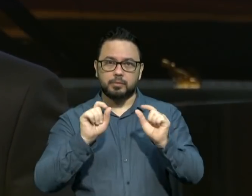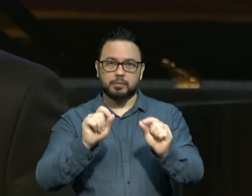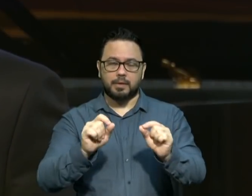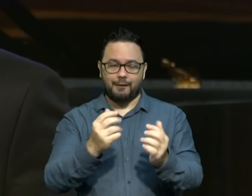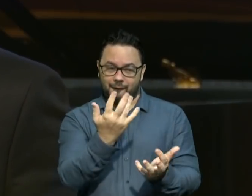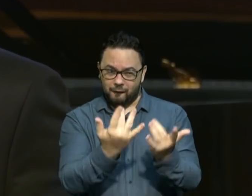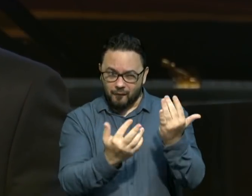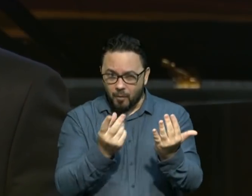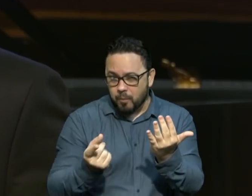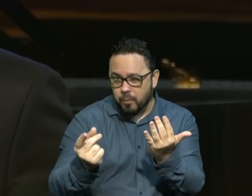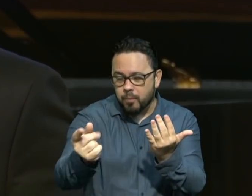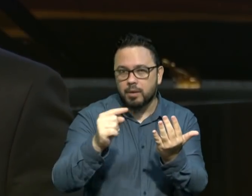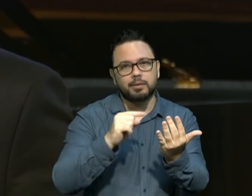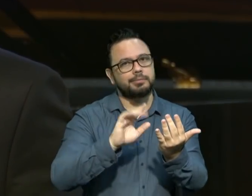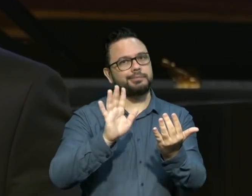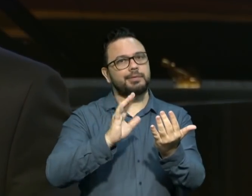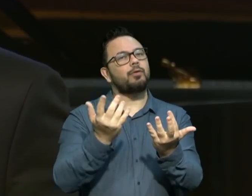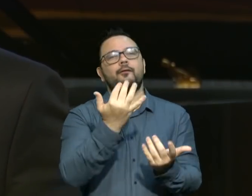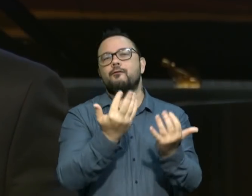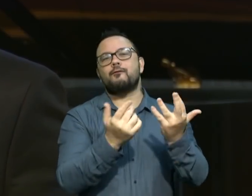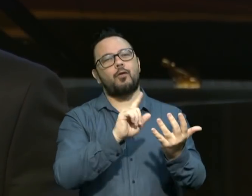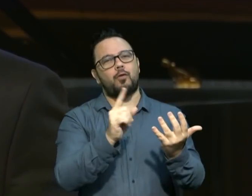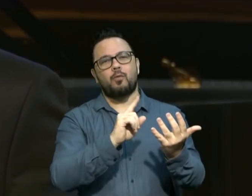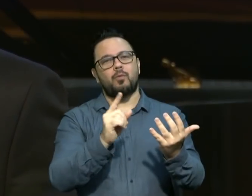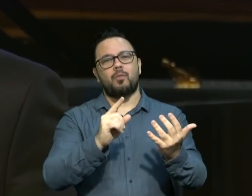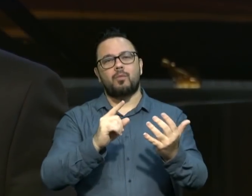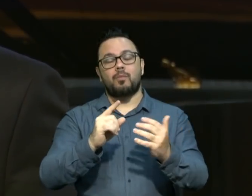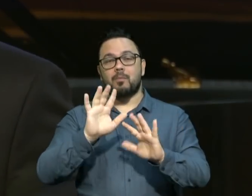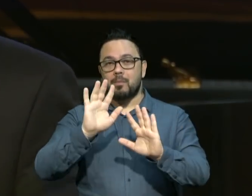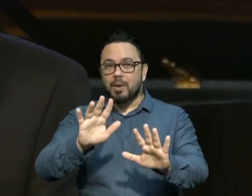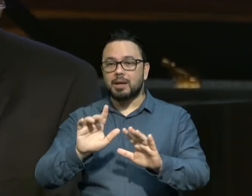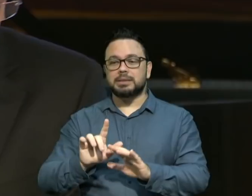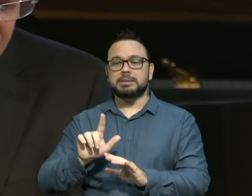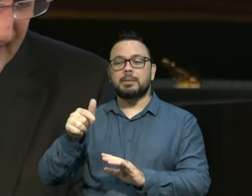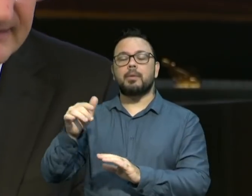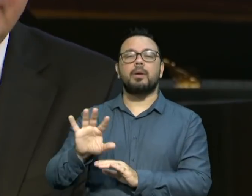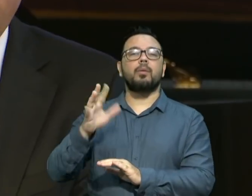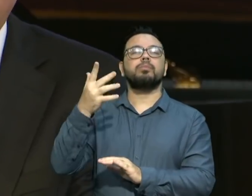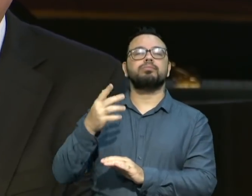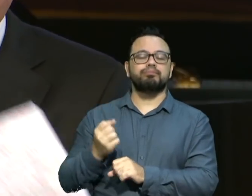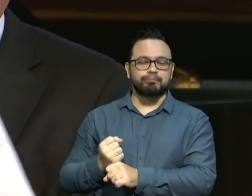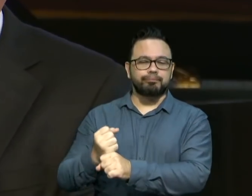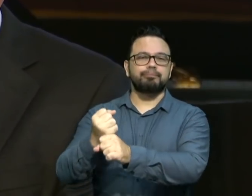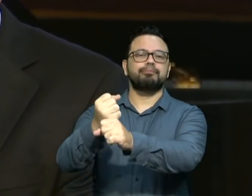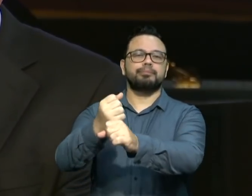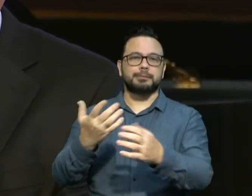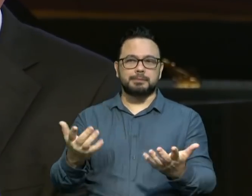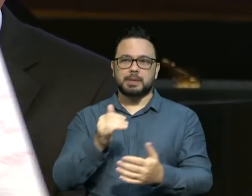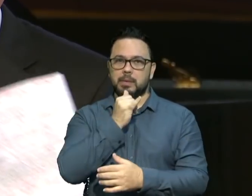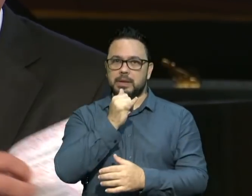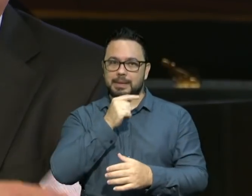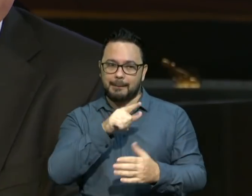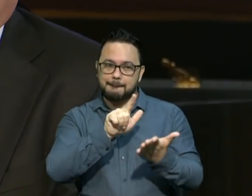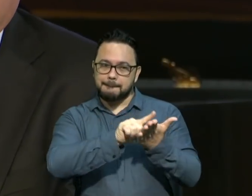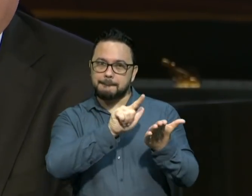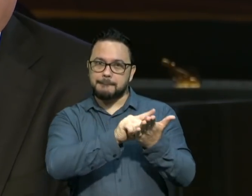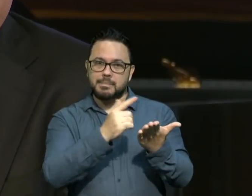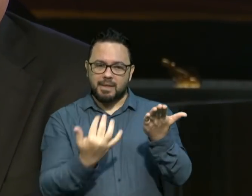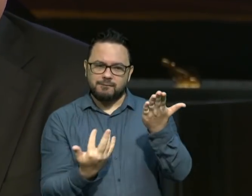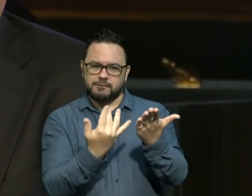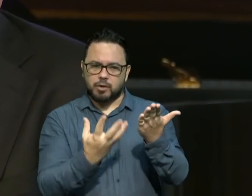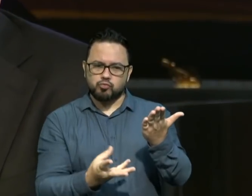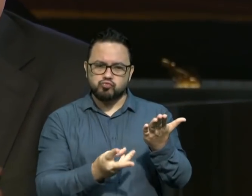que são eternas o que queima queimou se você for pega essa folha de papel e você queima